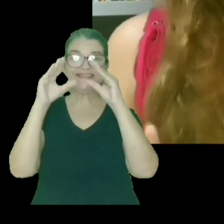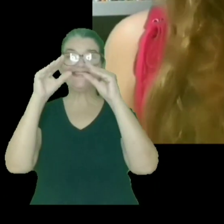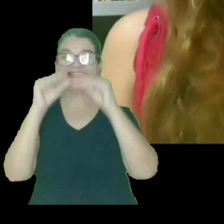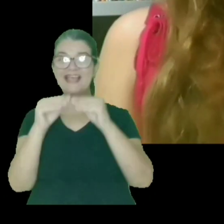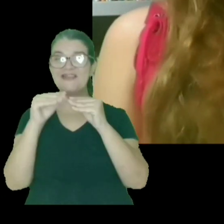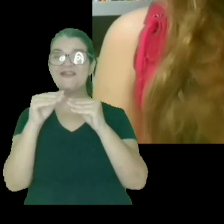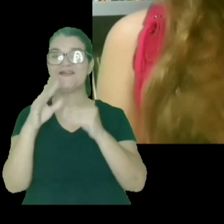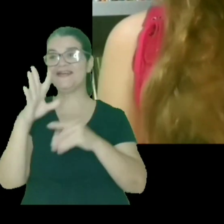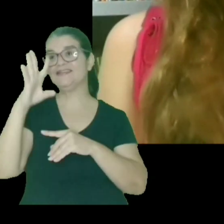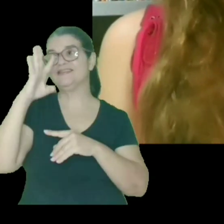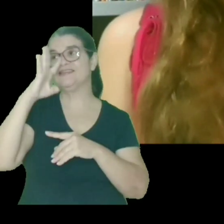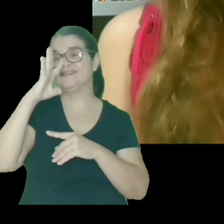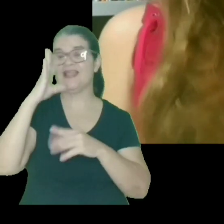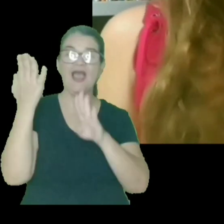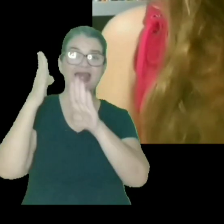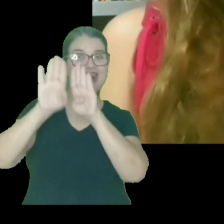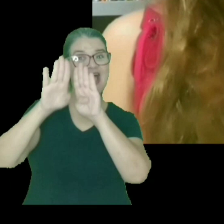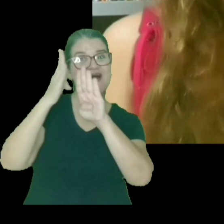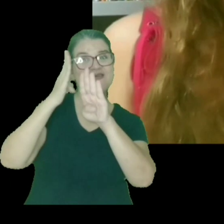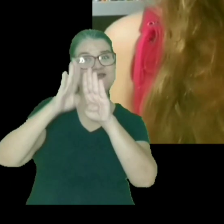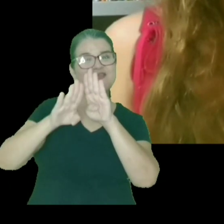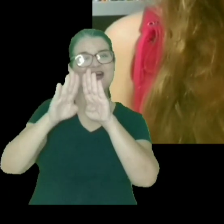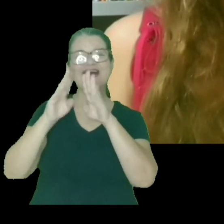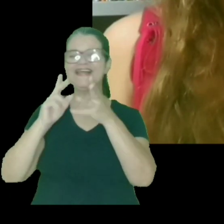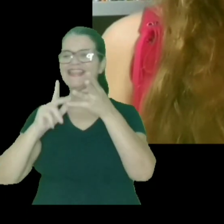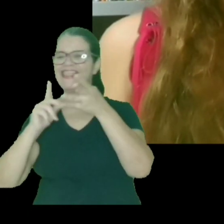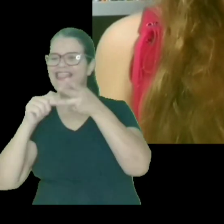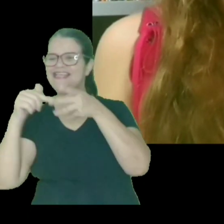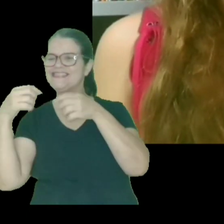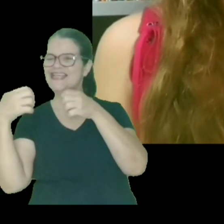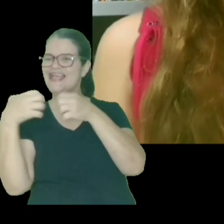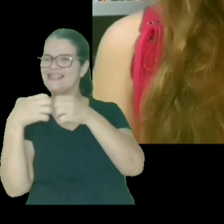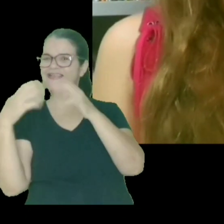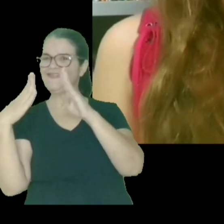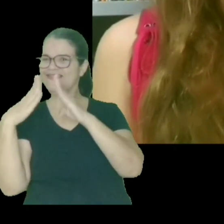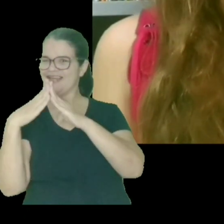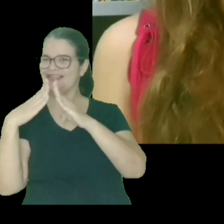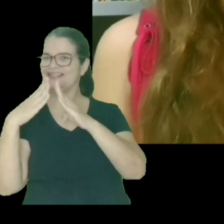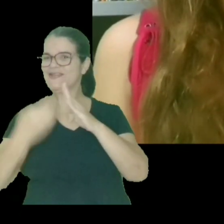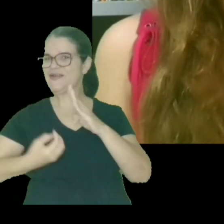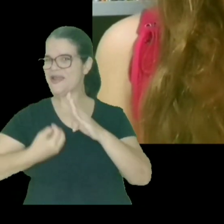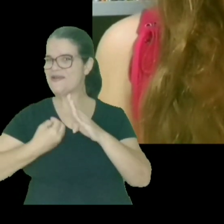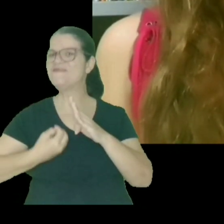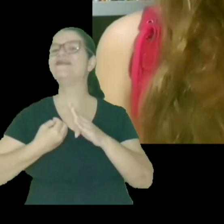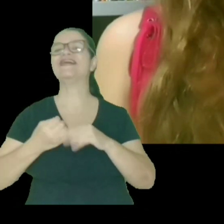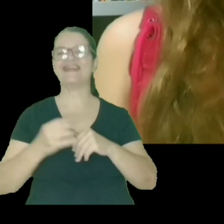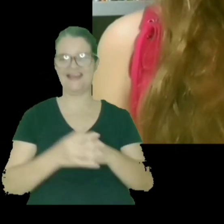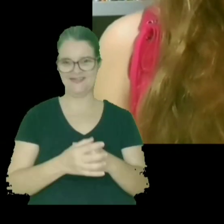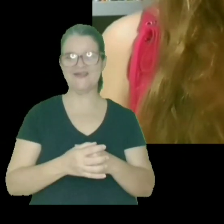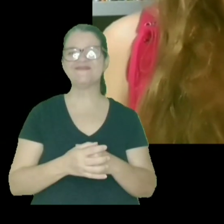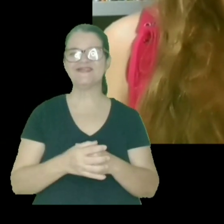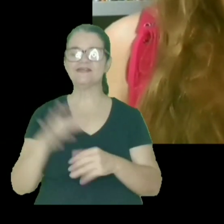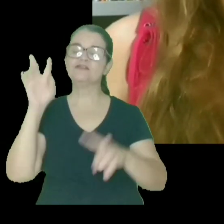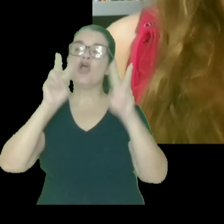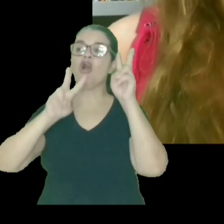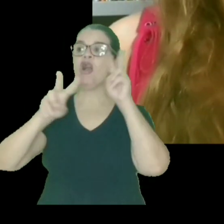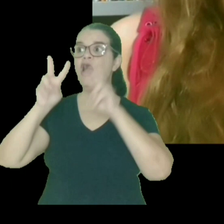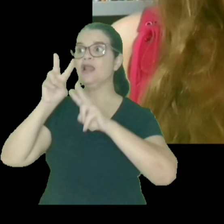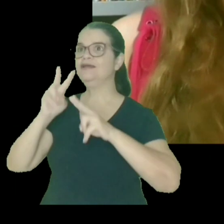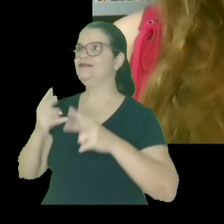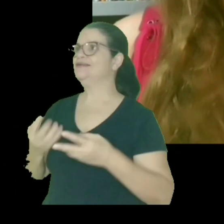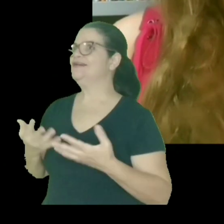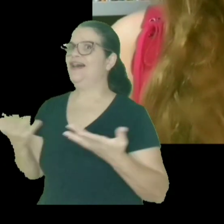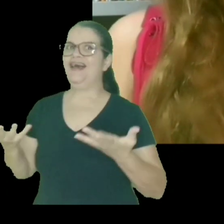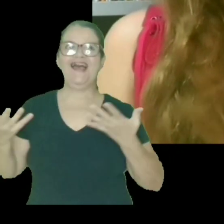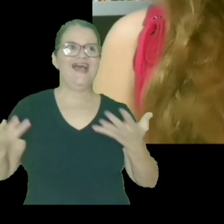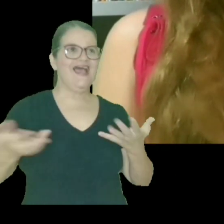noite à porta do pé de escada do sobrado onde morávamos, olhando ávida os